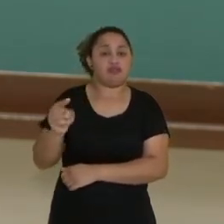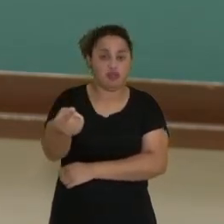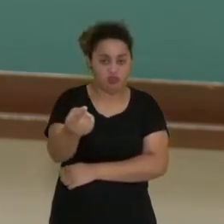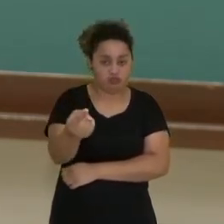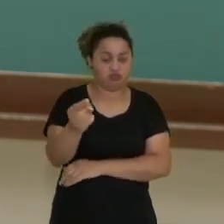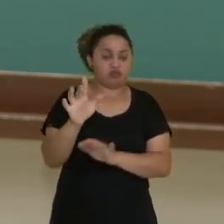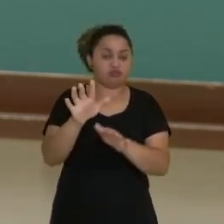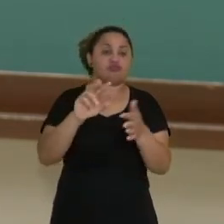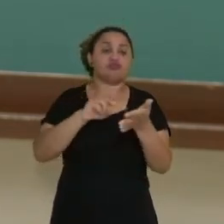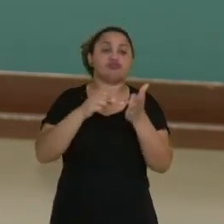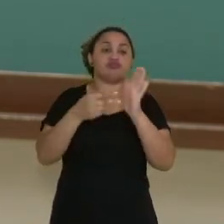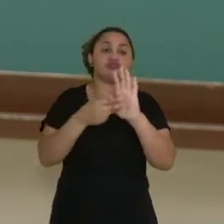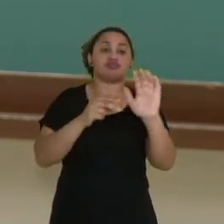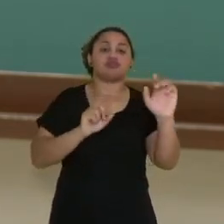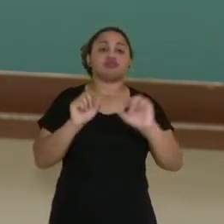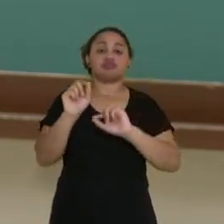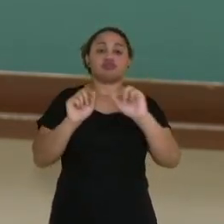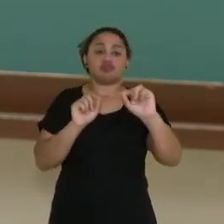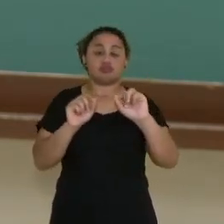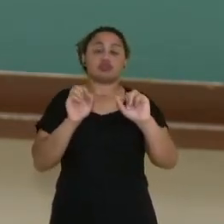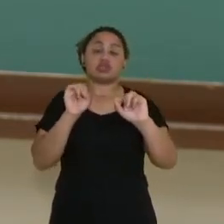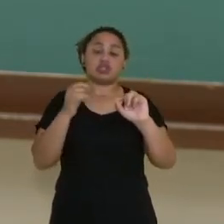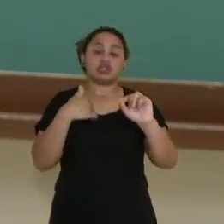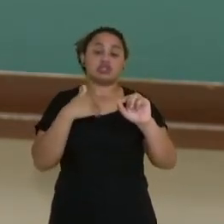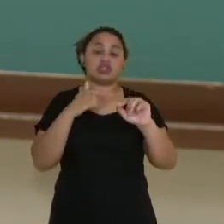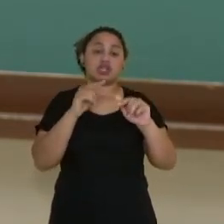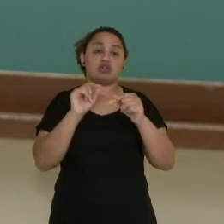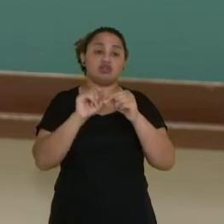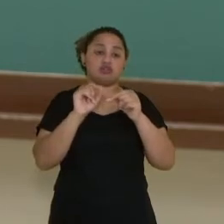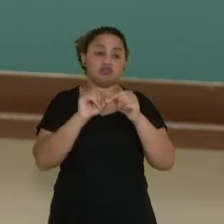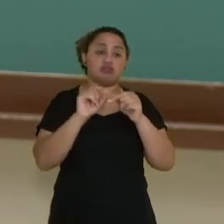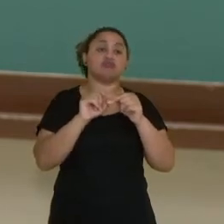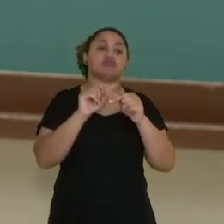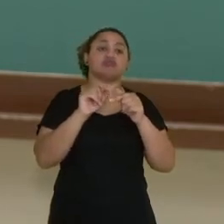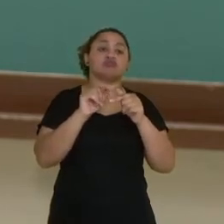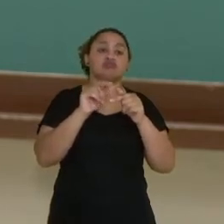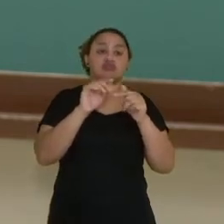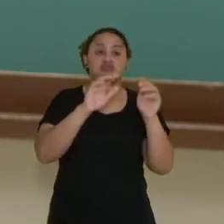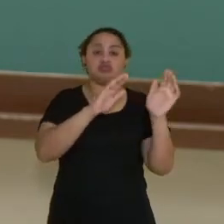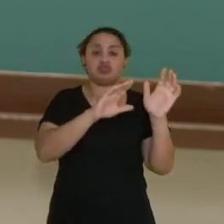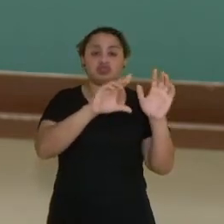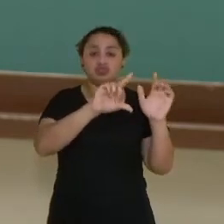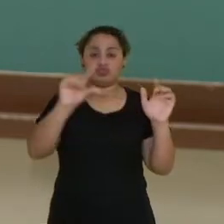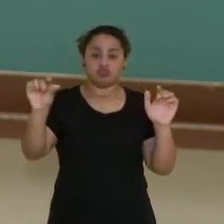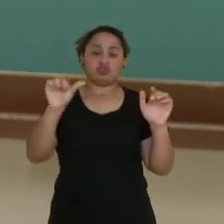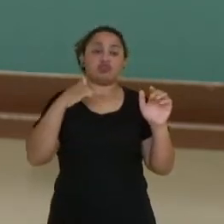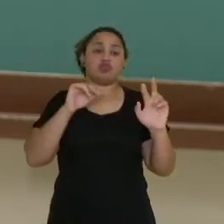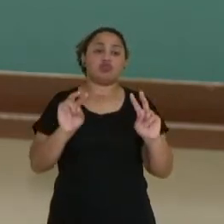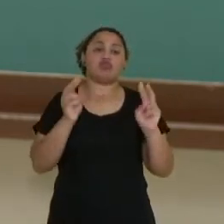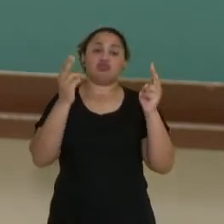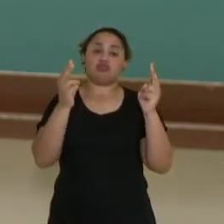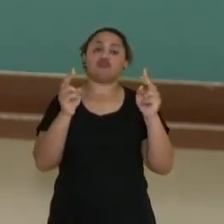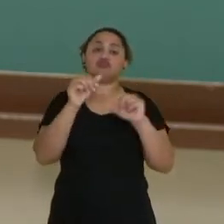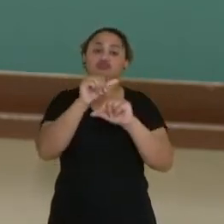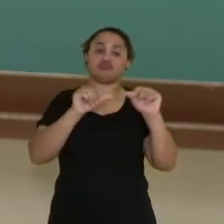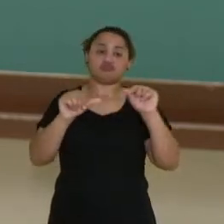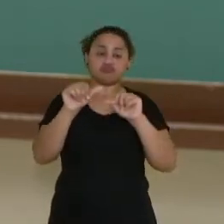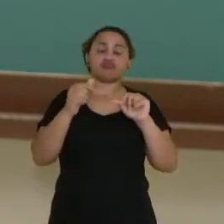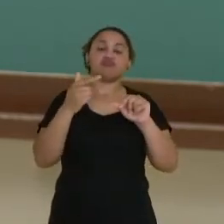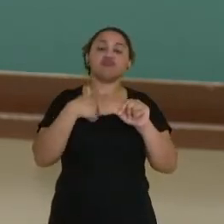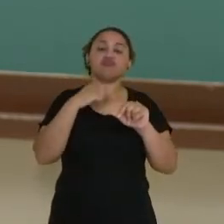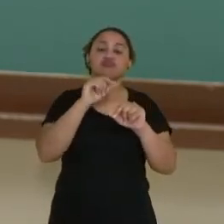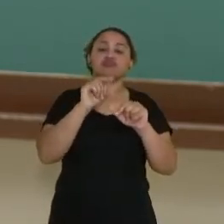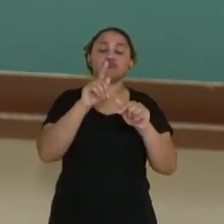significa, gente, que se a gente simplificasse ainda esse valor, né? Se a gente transformasse essa